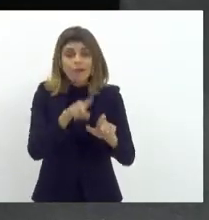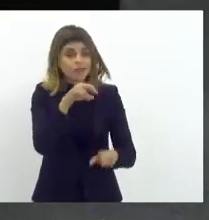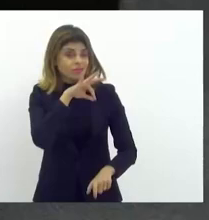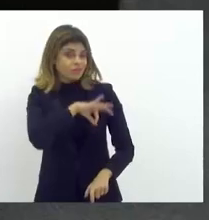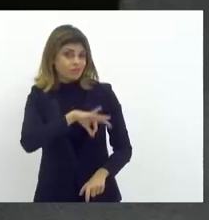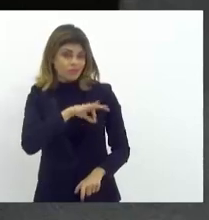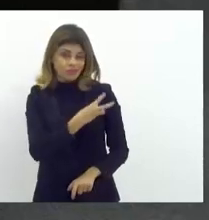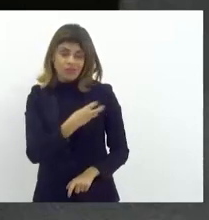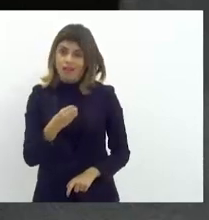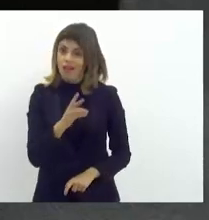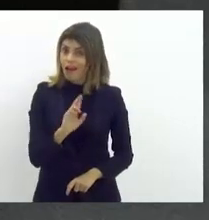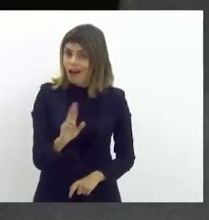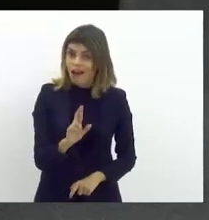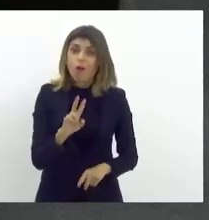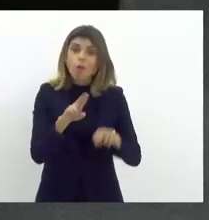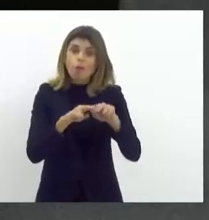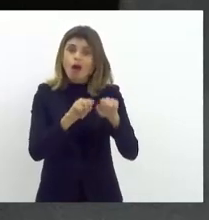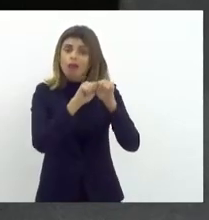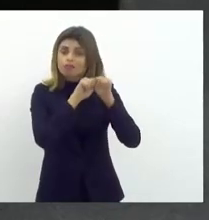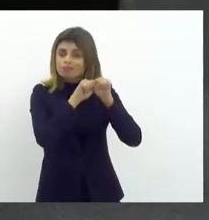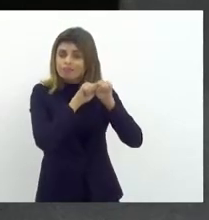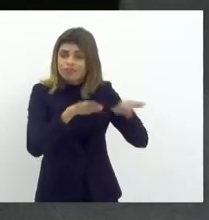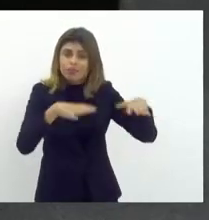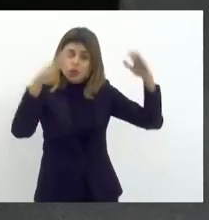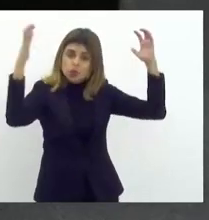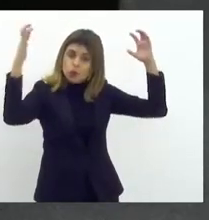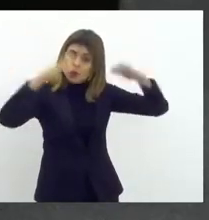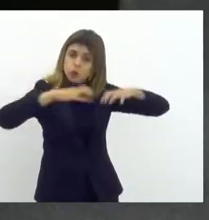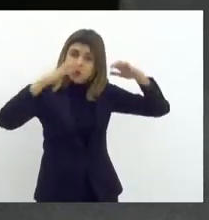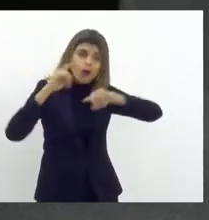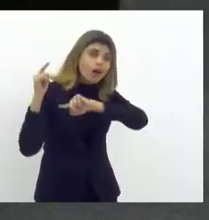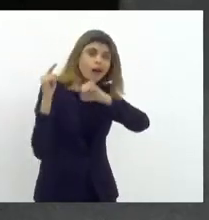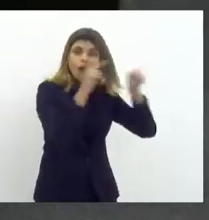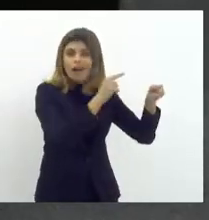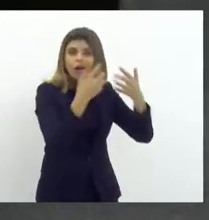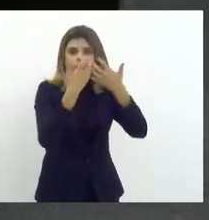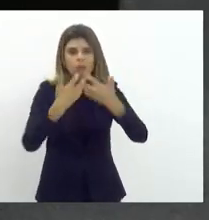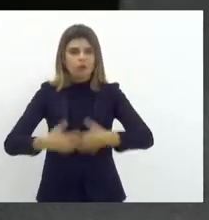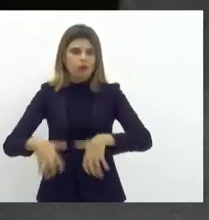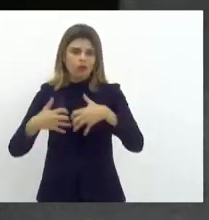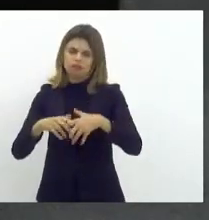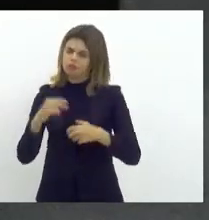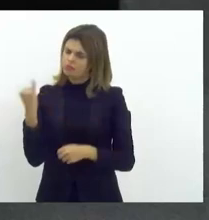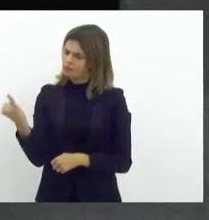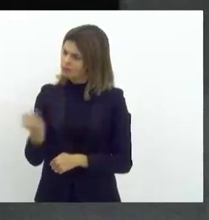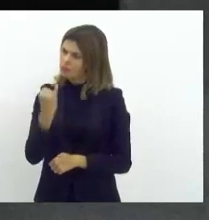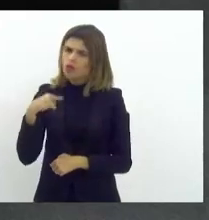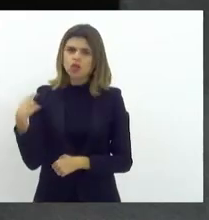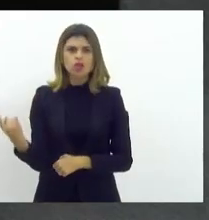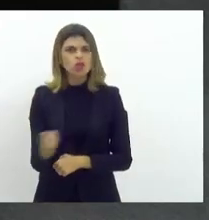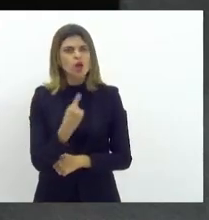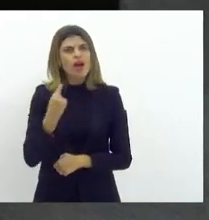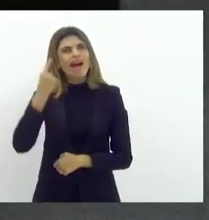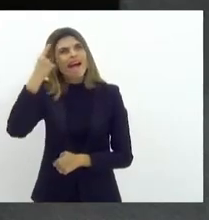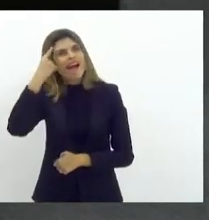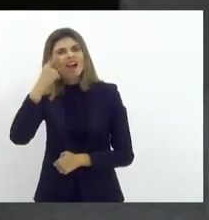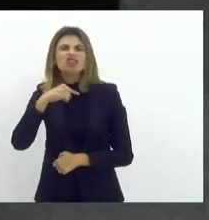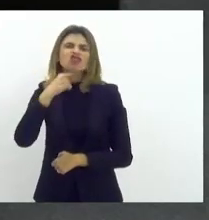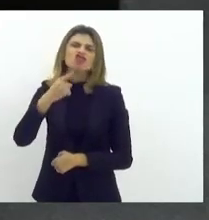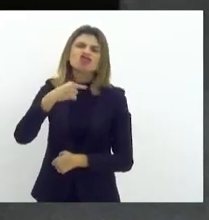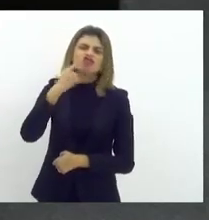diante do que foi a tragédia das chuvas em Petrópolis então é importante que a gente não crie